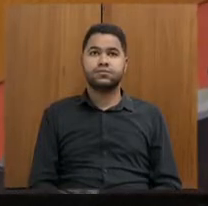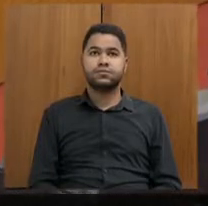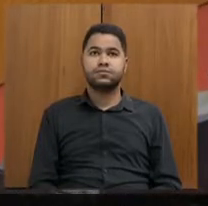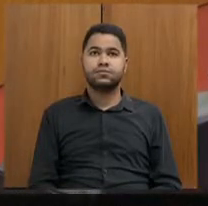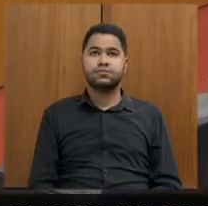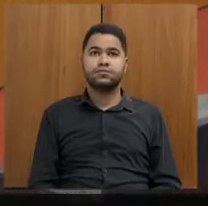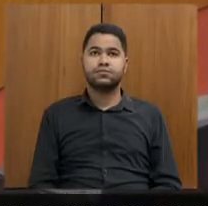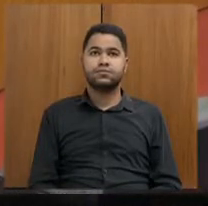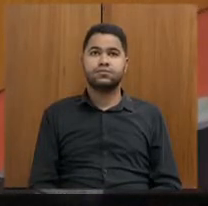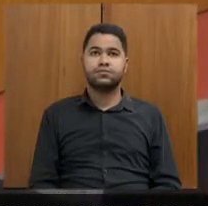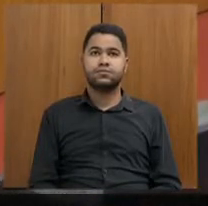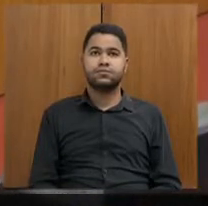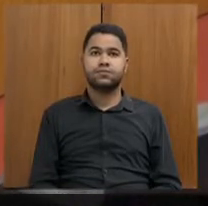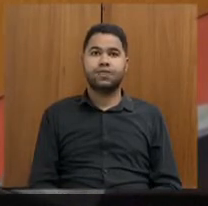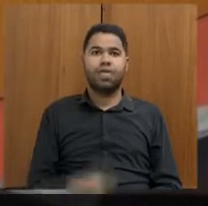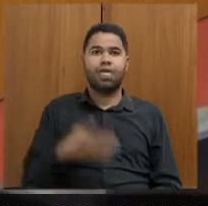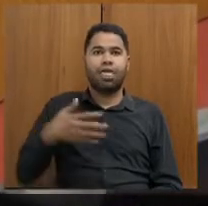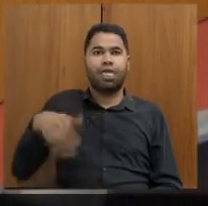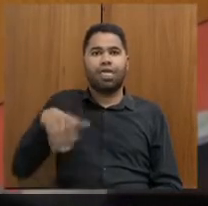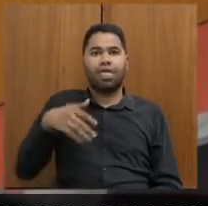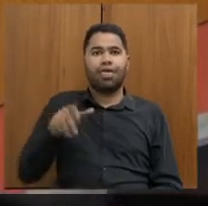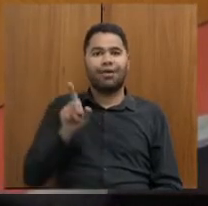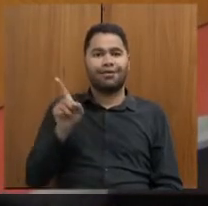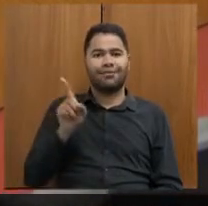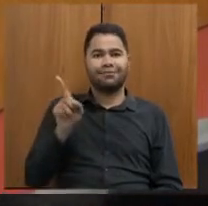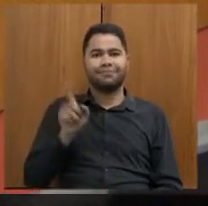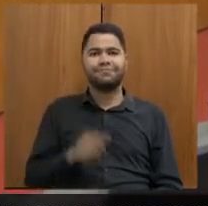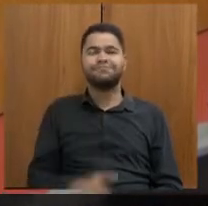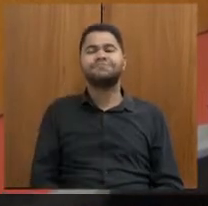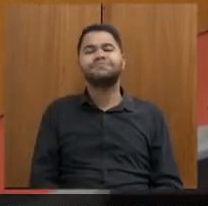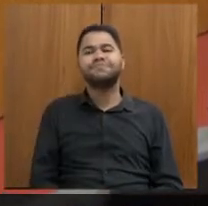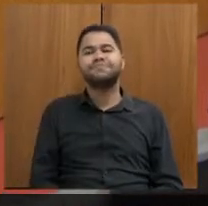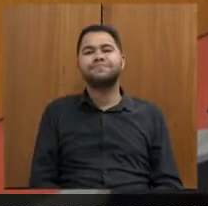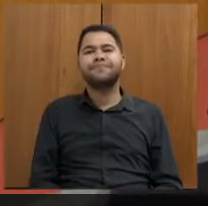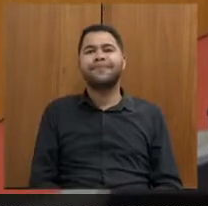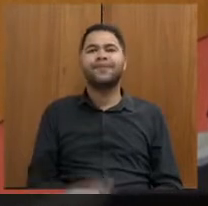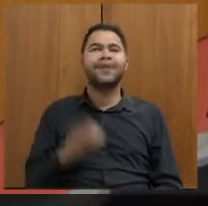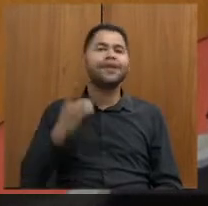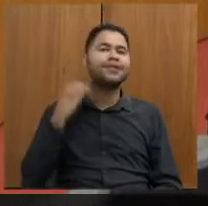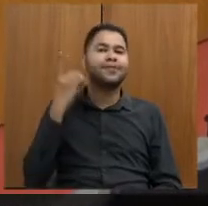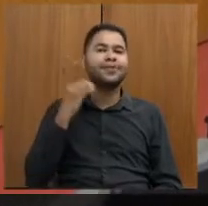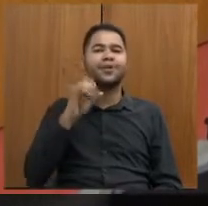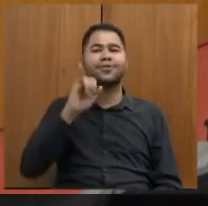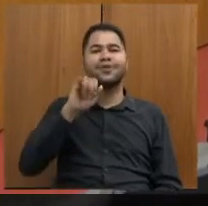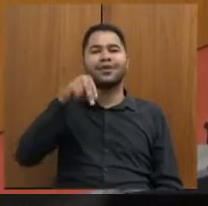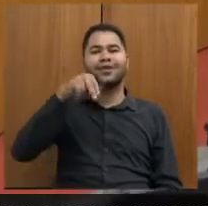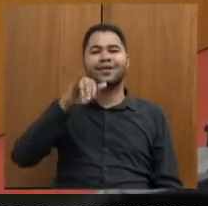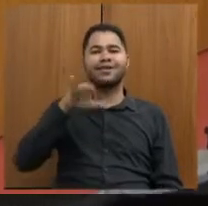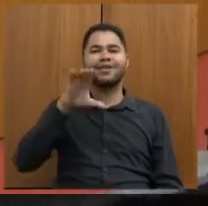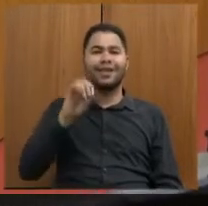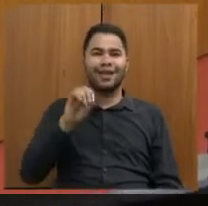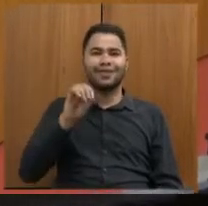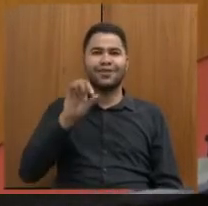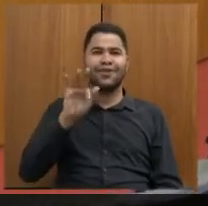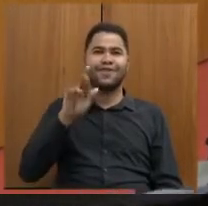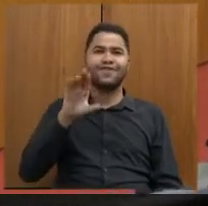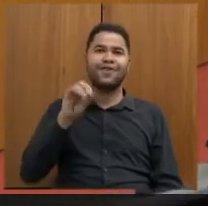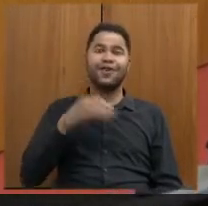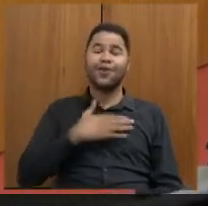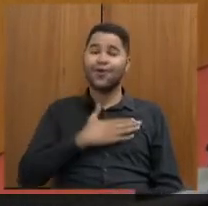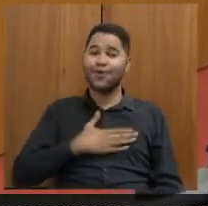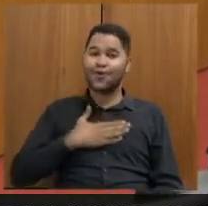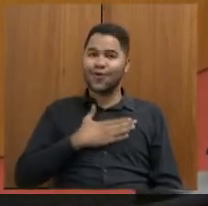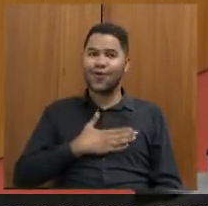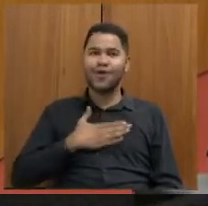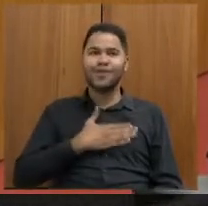em assombração não virgem Deputado Inácio Franco perdão Deputado é que eu gosto tanto de vossa